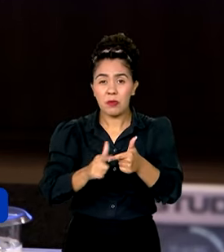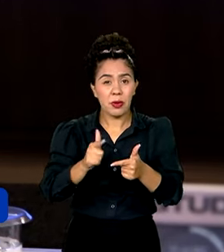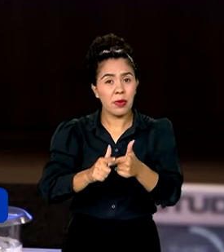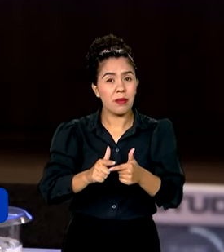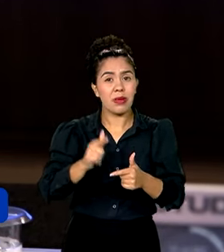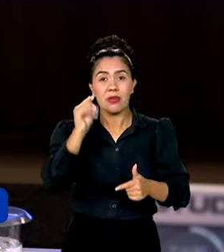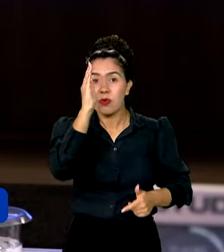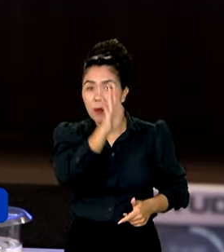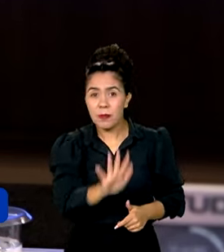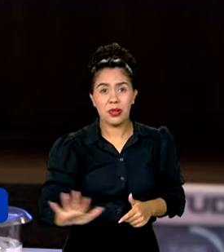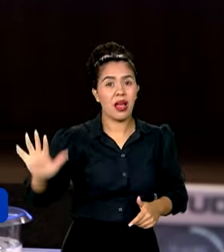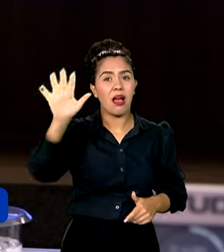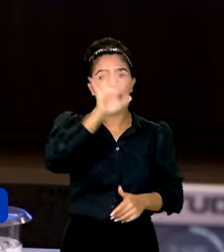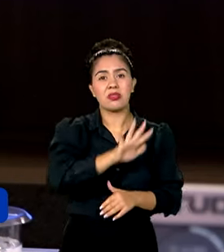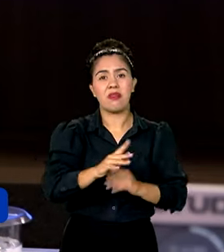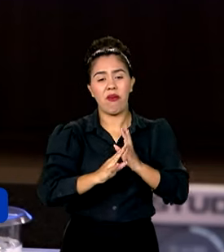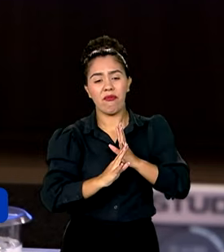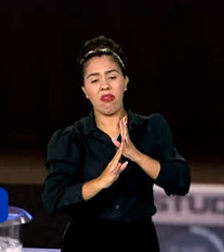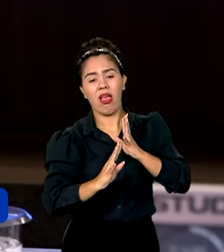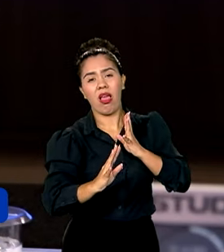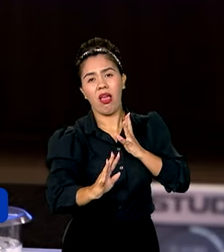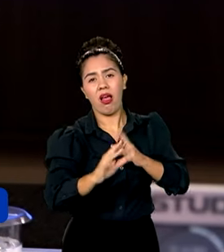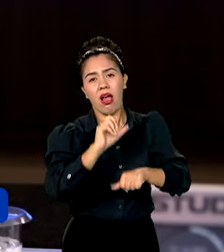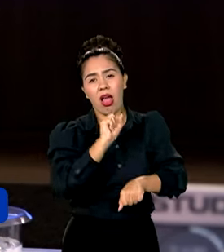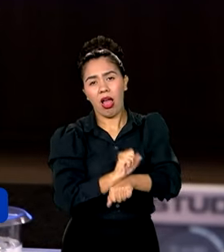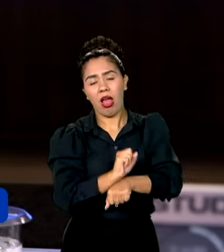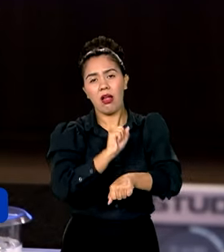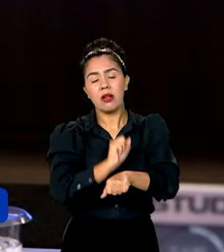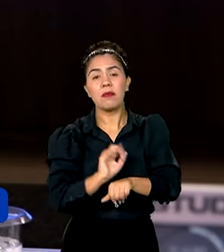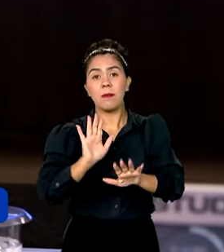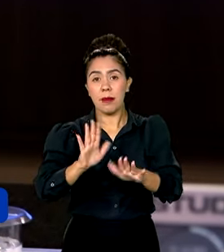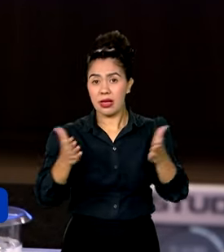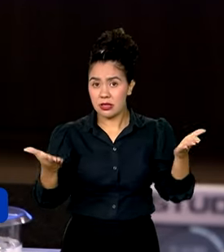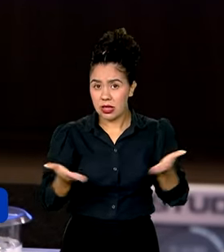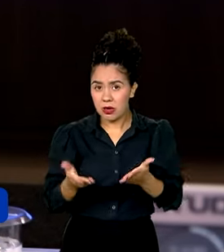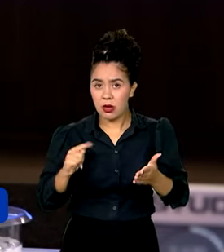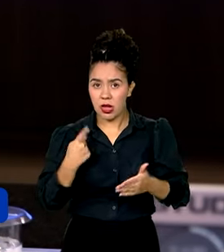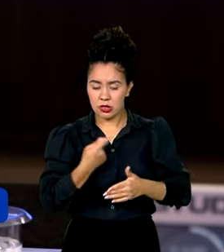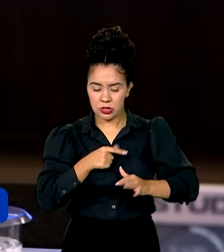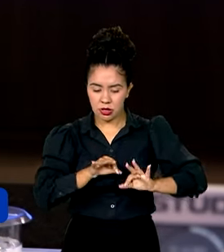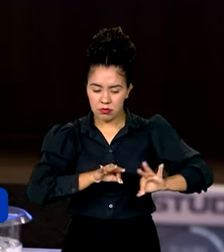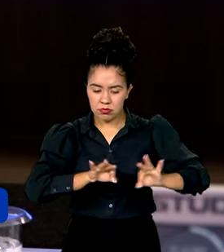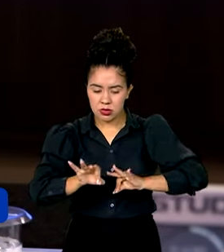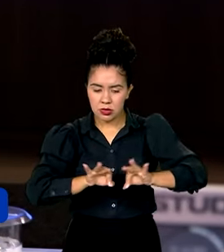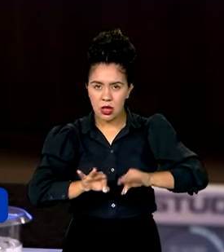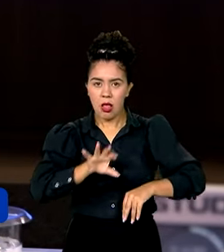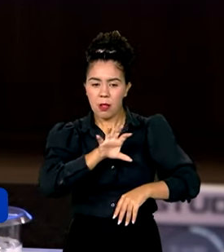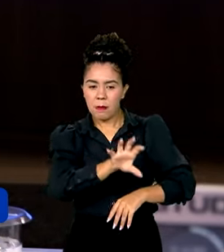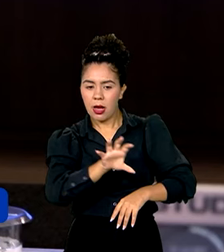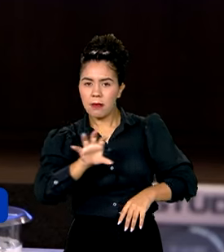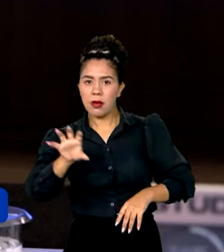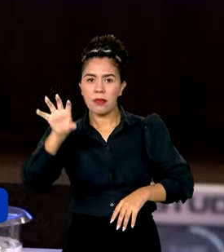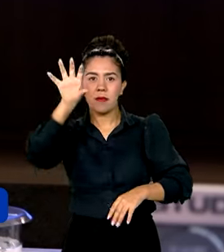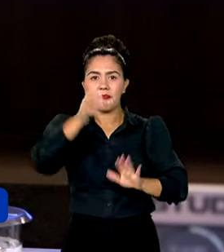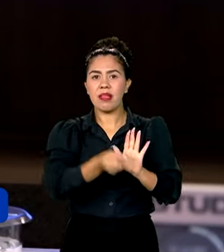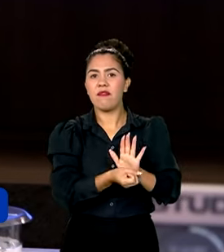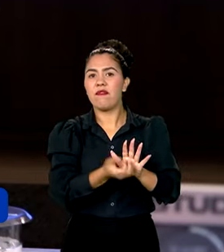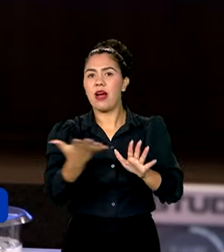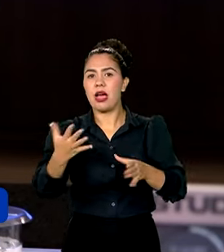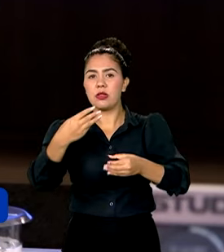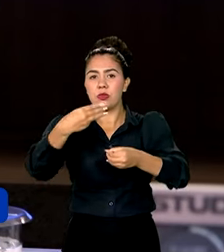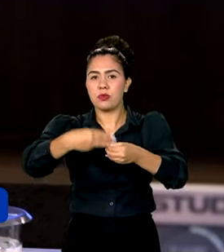esse tempo de espera então o importantíssimo nesse momento é termos esses planos regionais eh vários municípios já